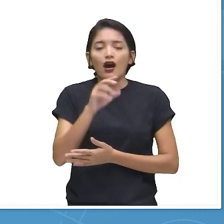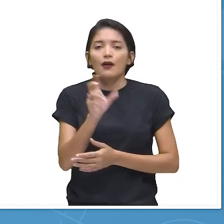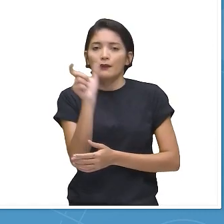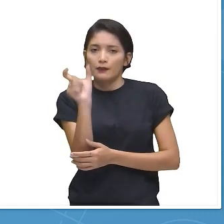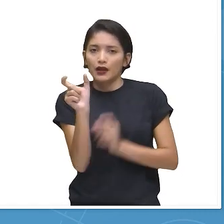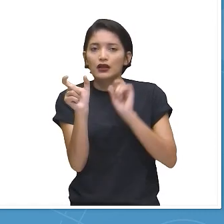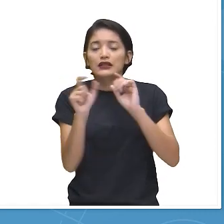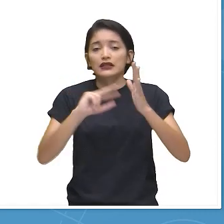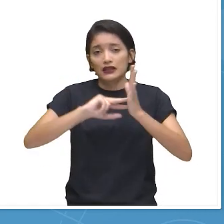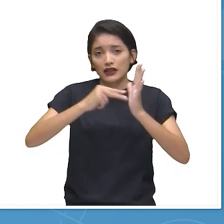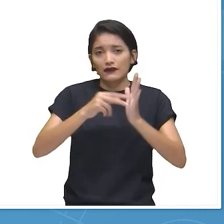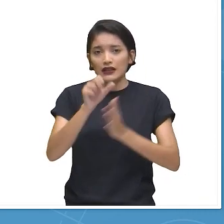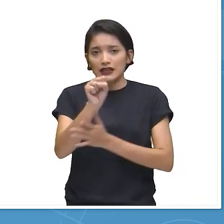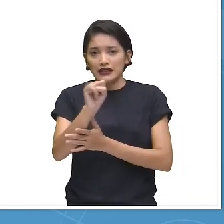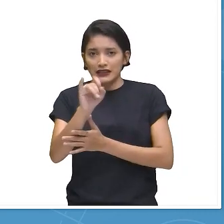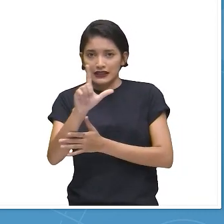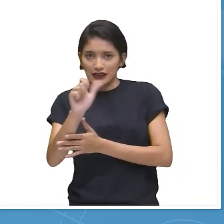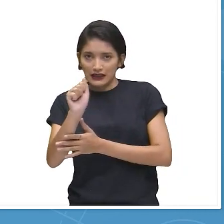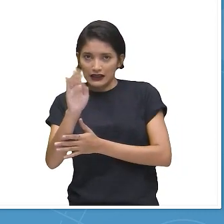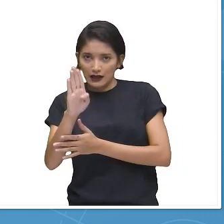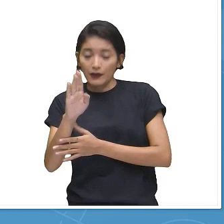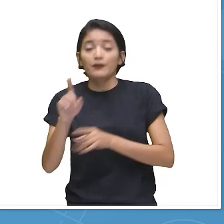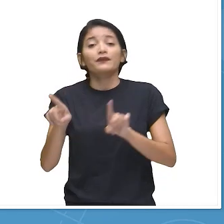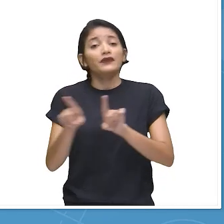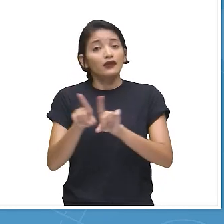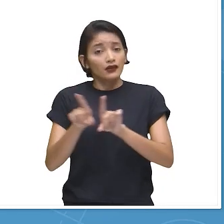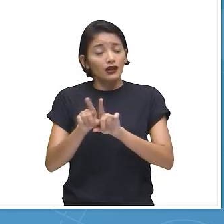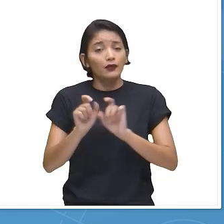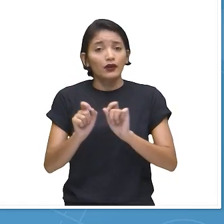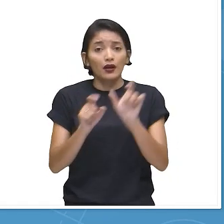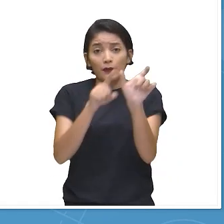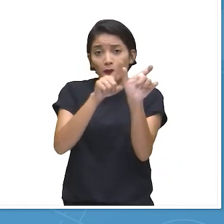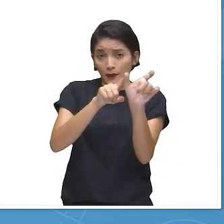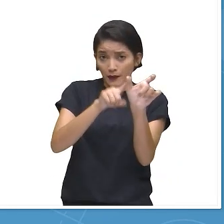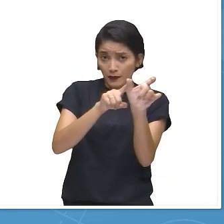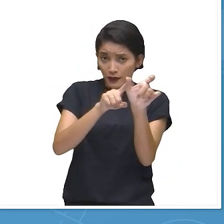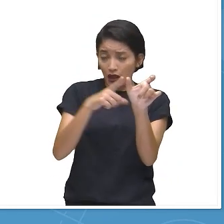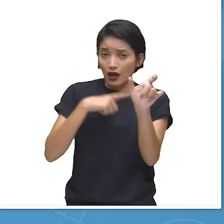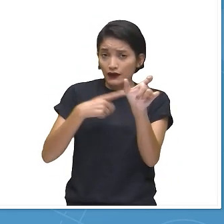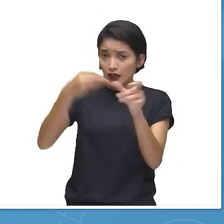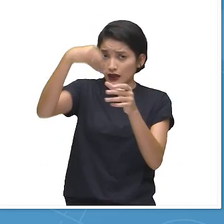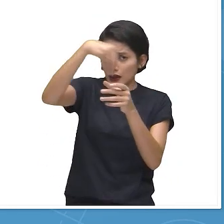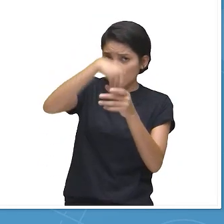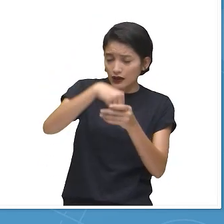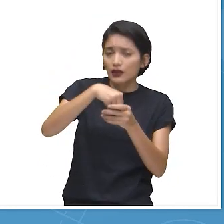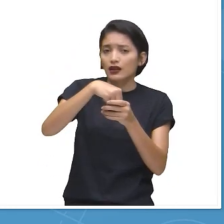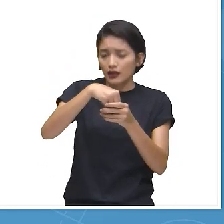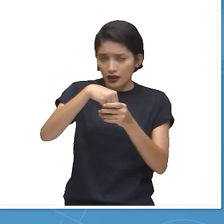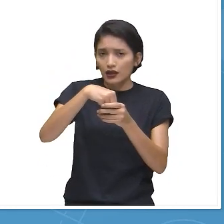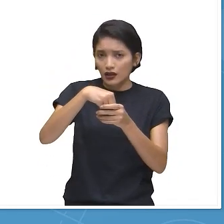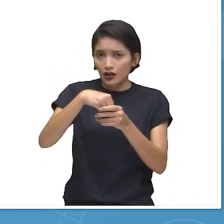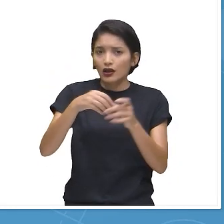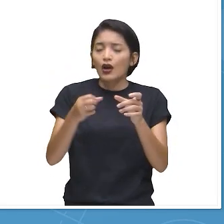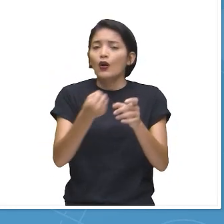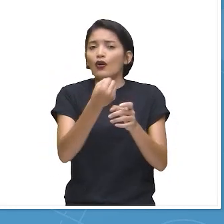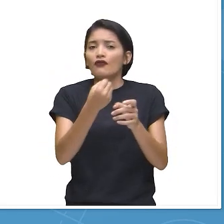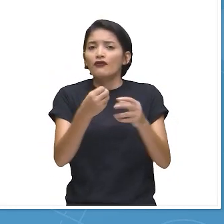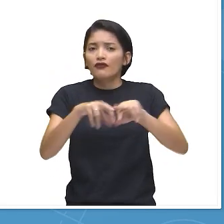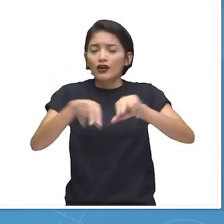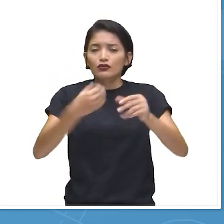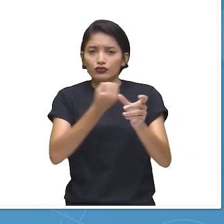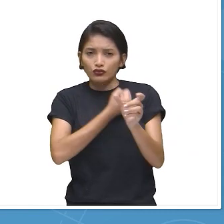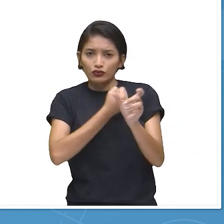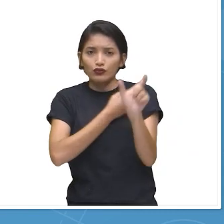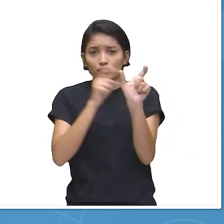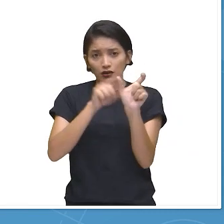sílaba, certo? Entendeu também que a palavra é constituída por um determinado número de sílabas. Então, na